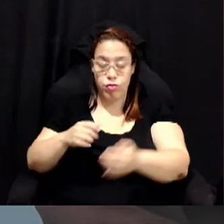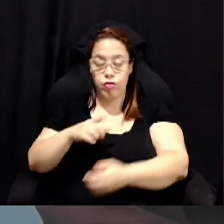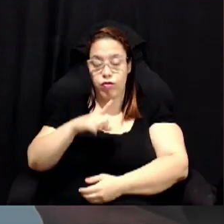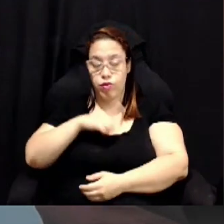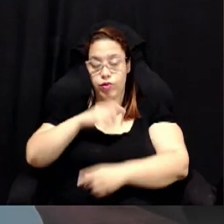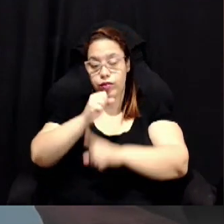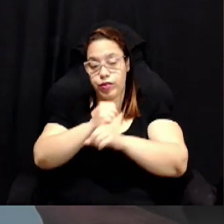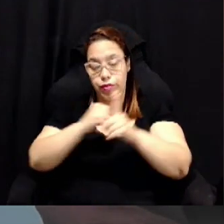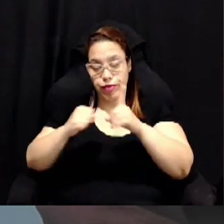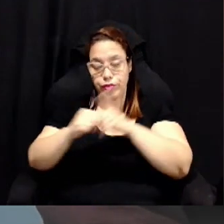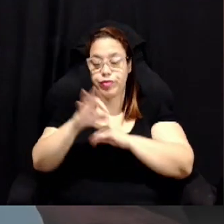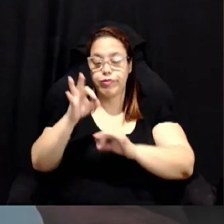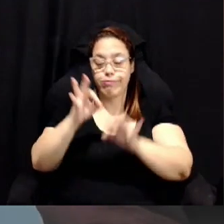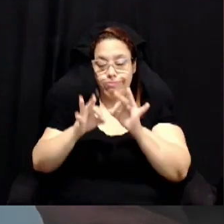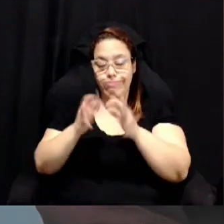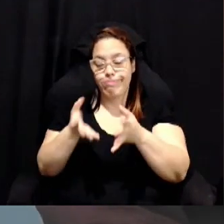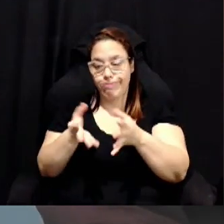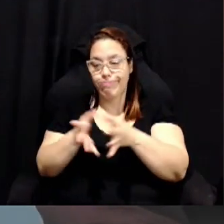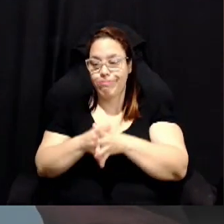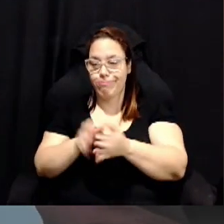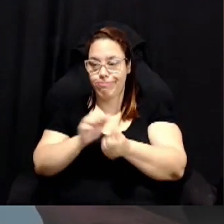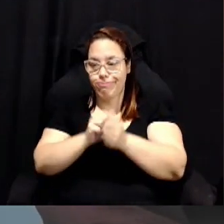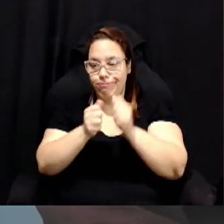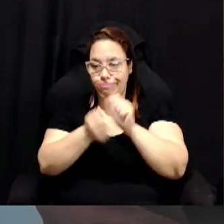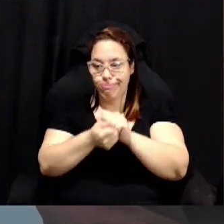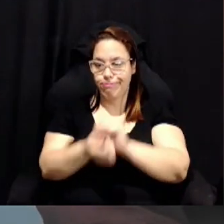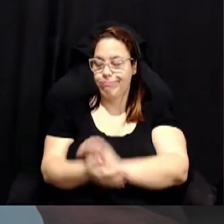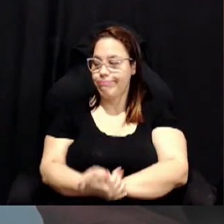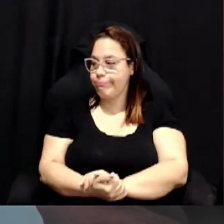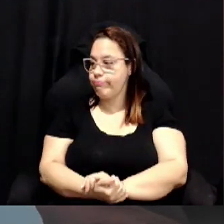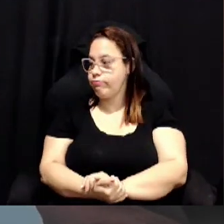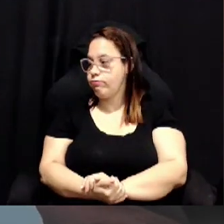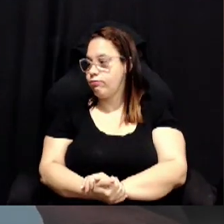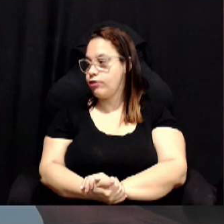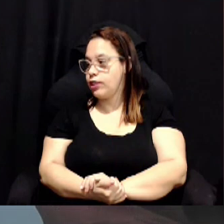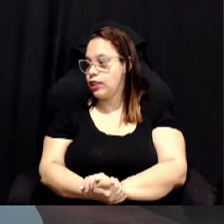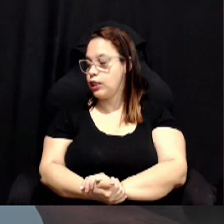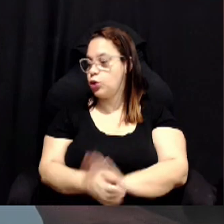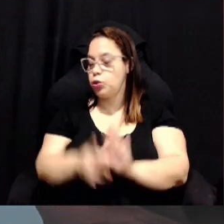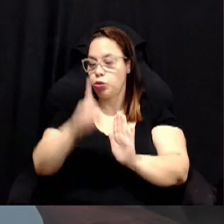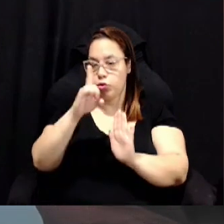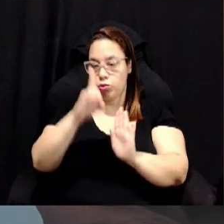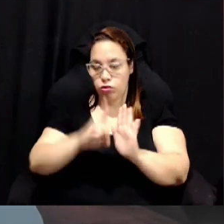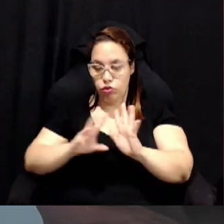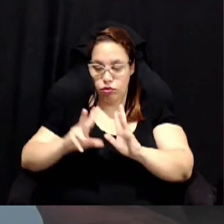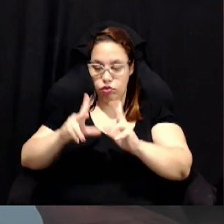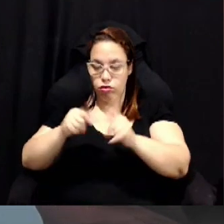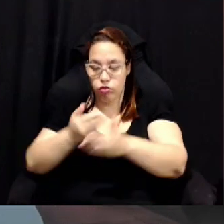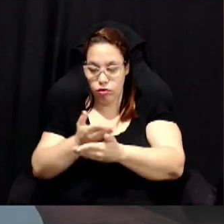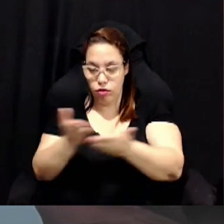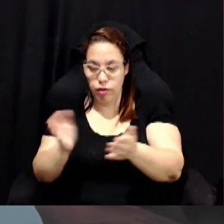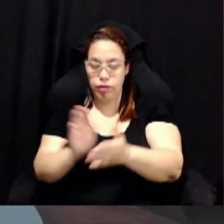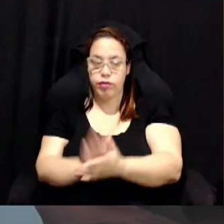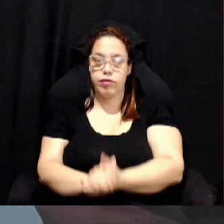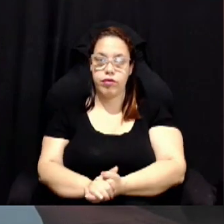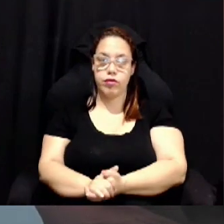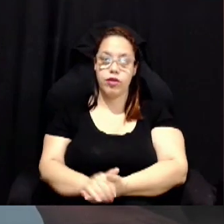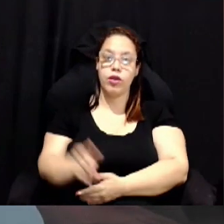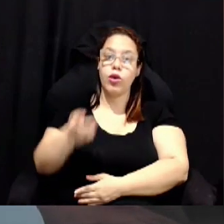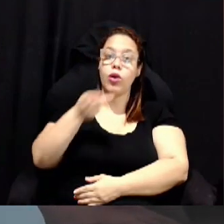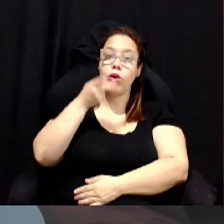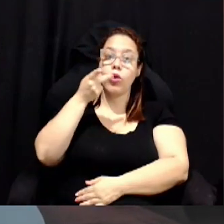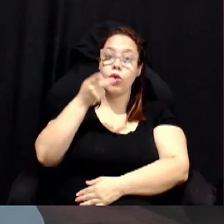mais adequada e dê os direitos a todos esses. Eu falo que